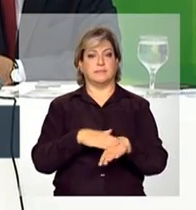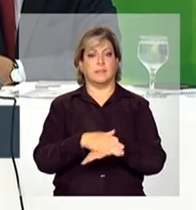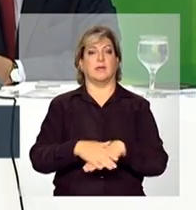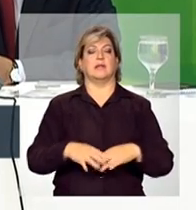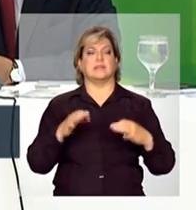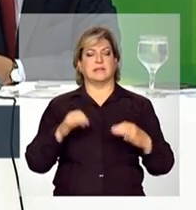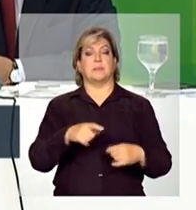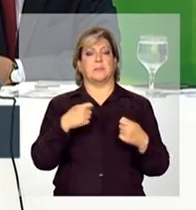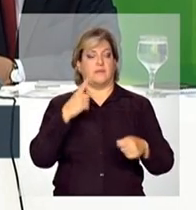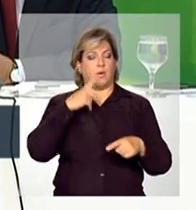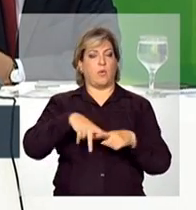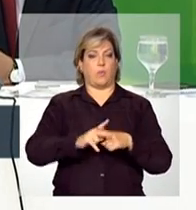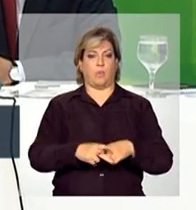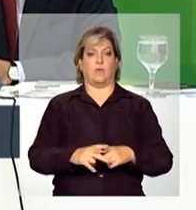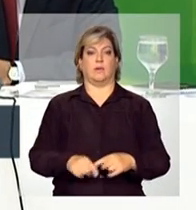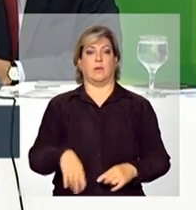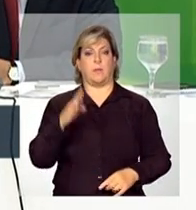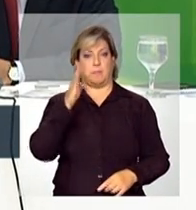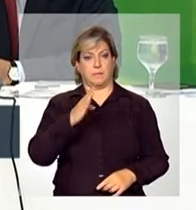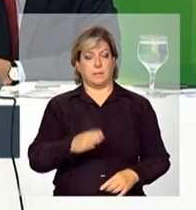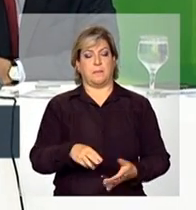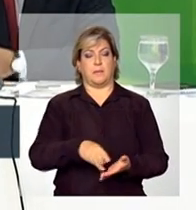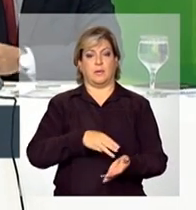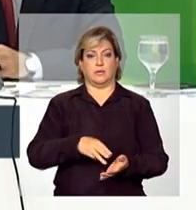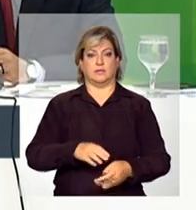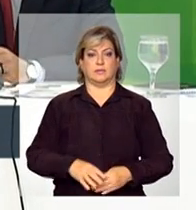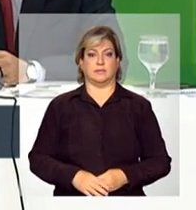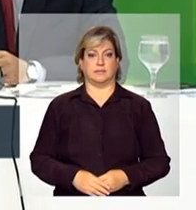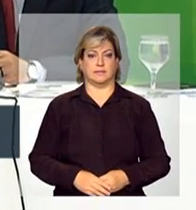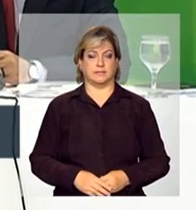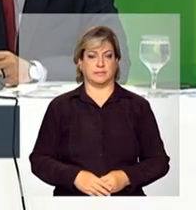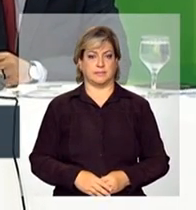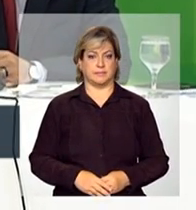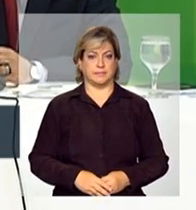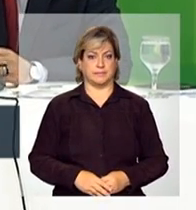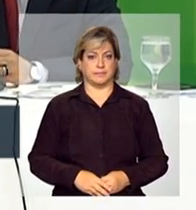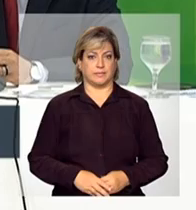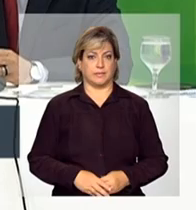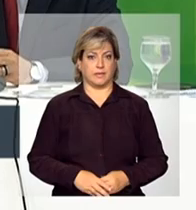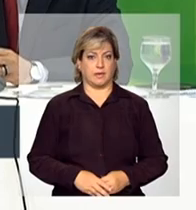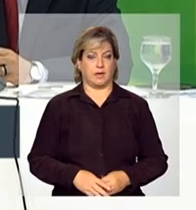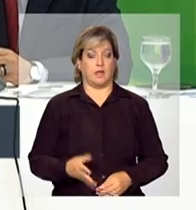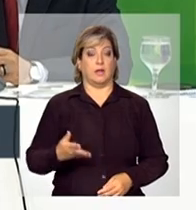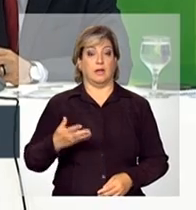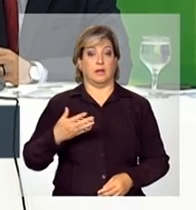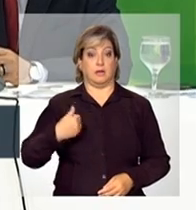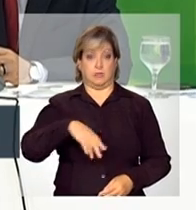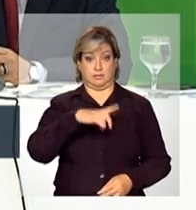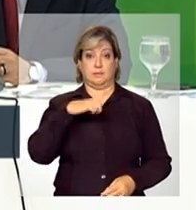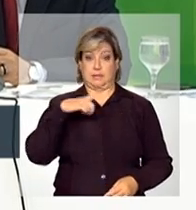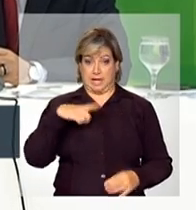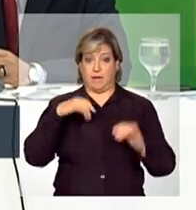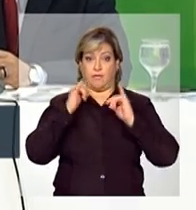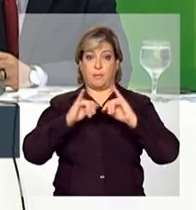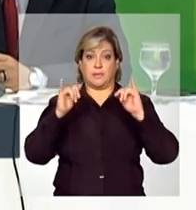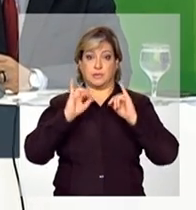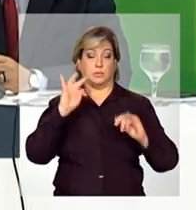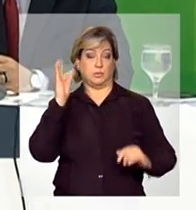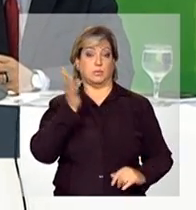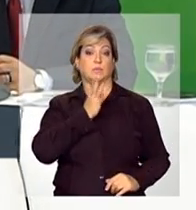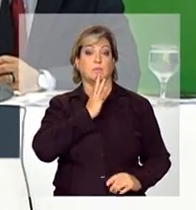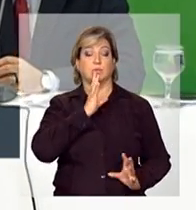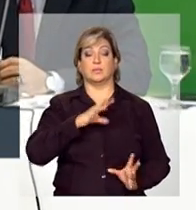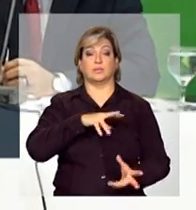rever ajustar poem não ter dados atualizados nós temos são Dados reconhecidos internacionalmente dados